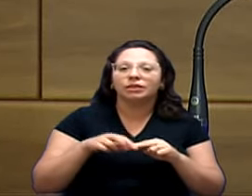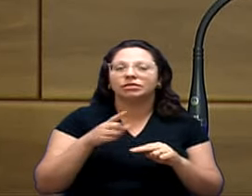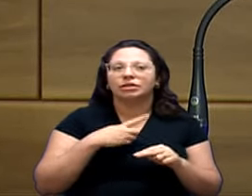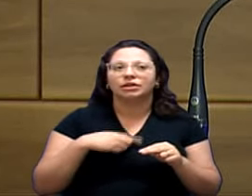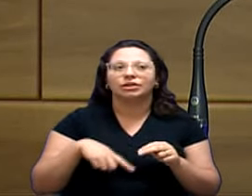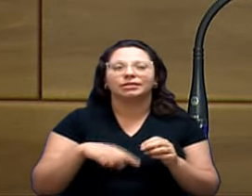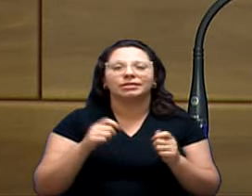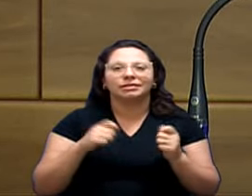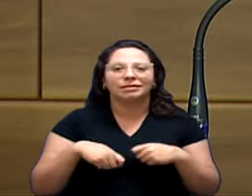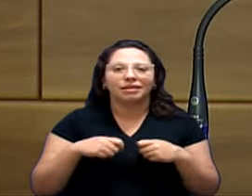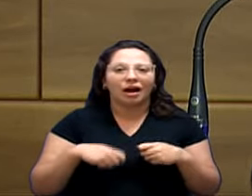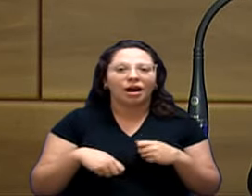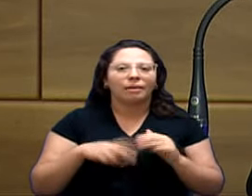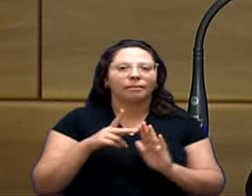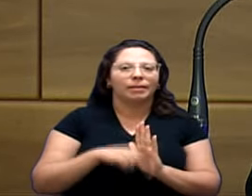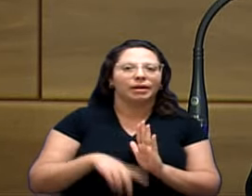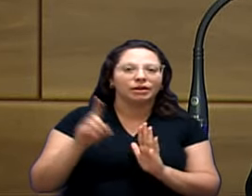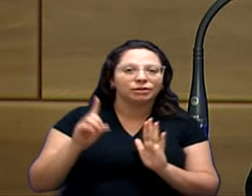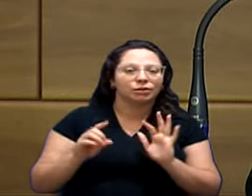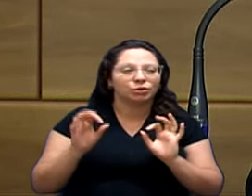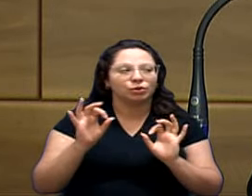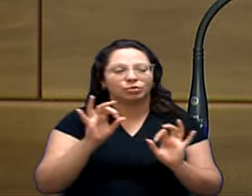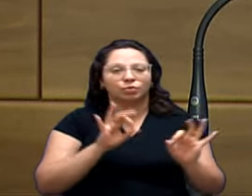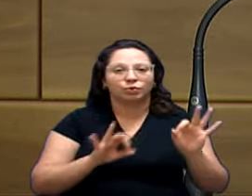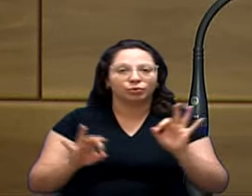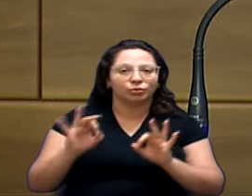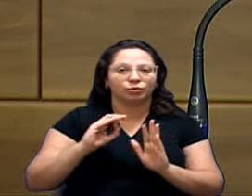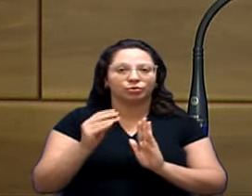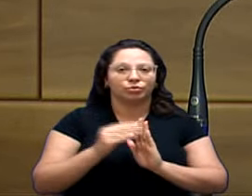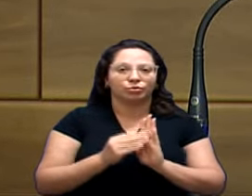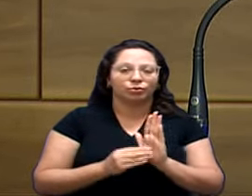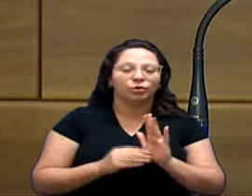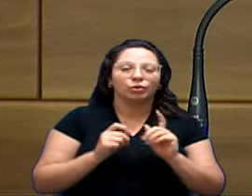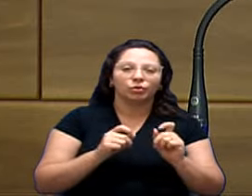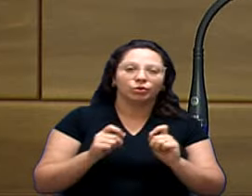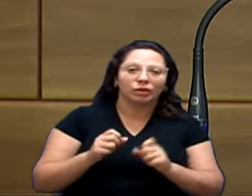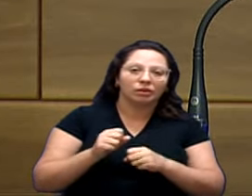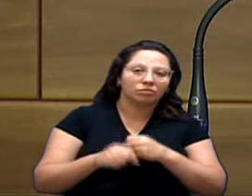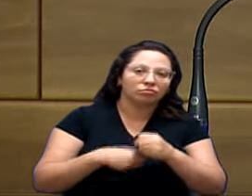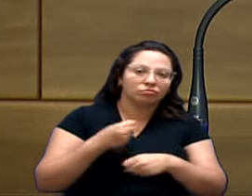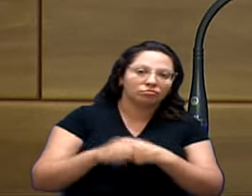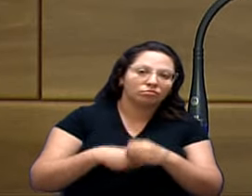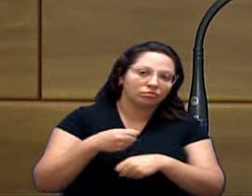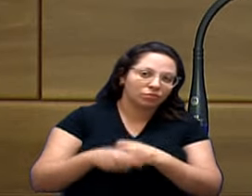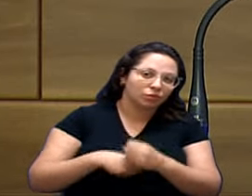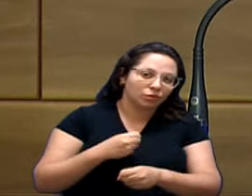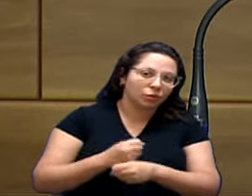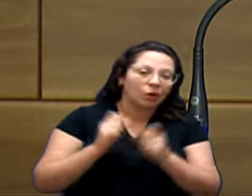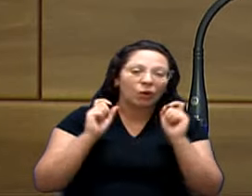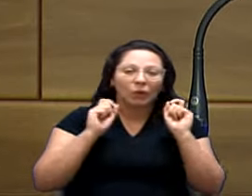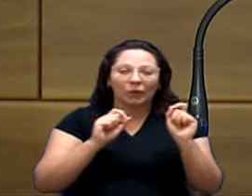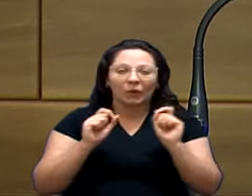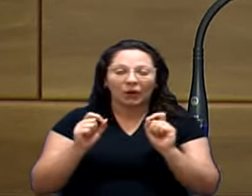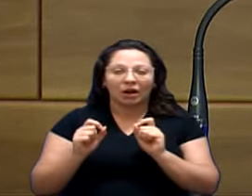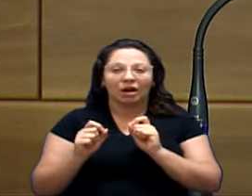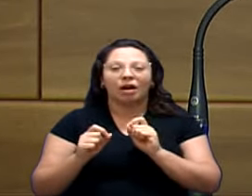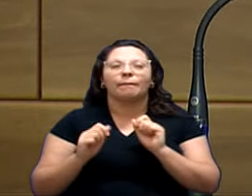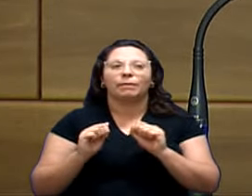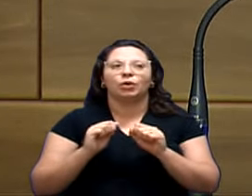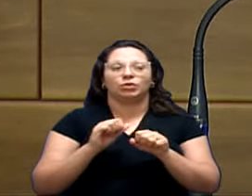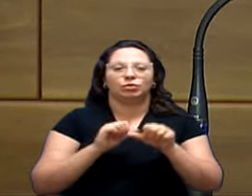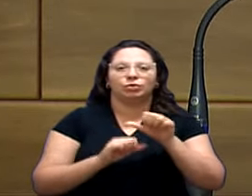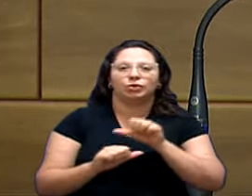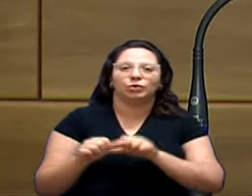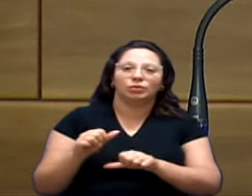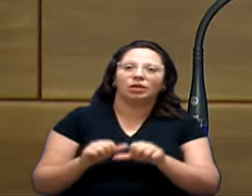colocar nesse plano pensando no que vai acontecer a cidade os próximos próximos anos obviamente pode ter uma alteração desenvolvimento da cidade